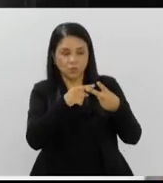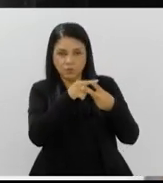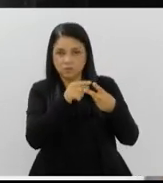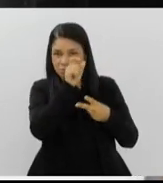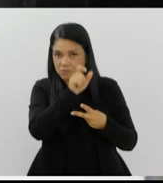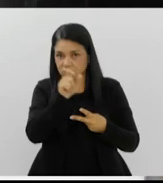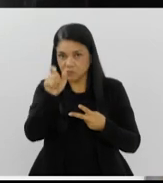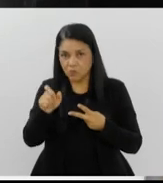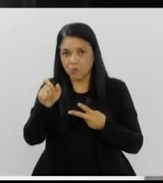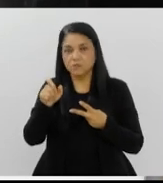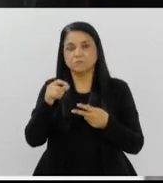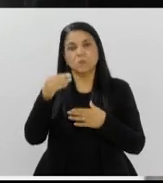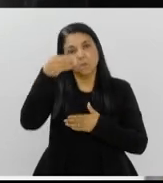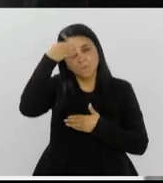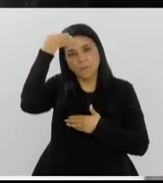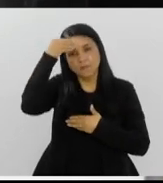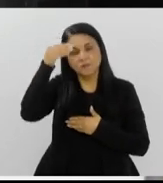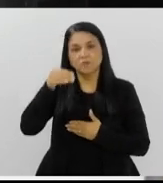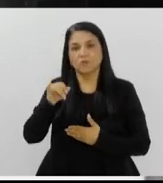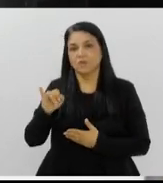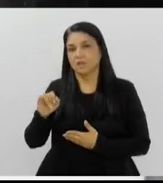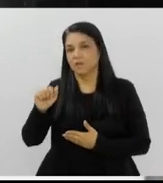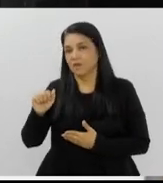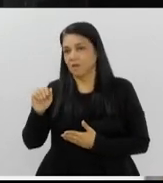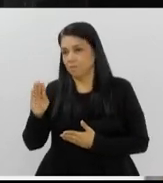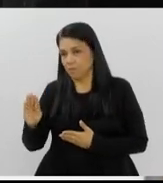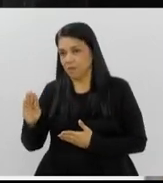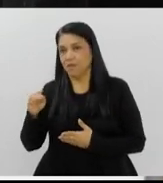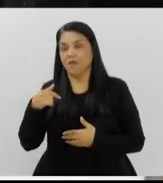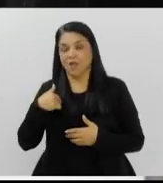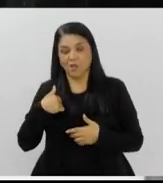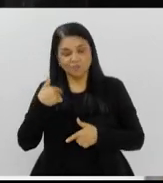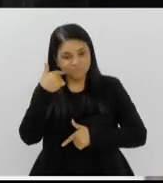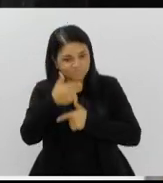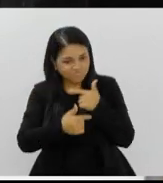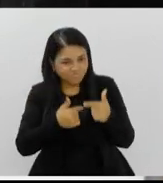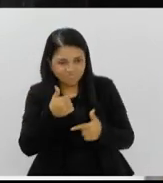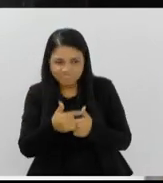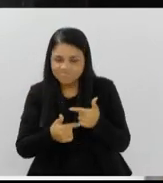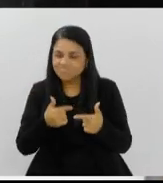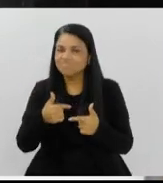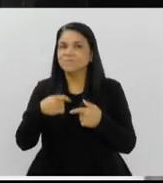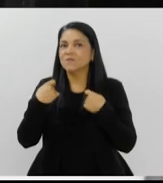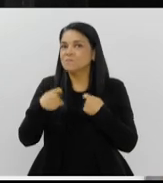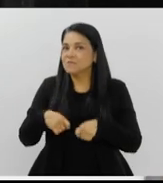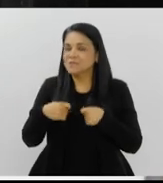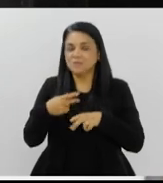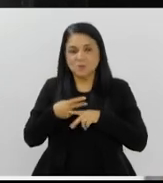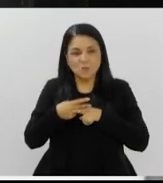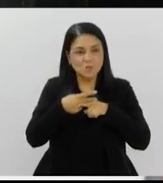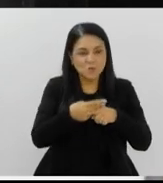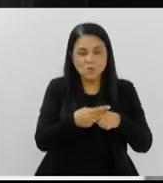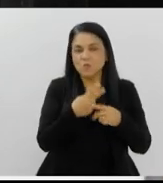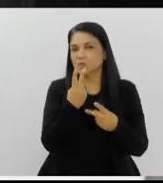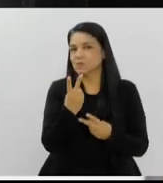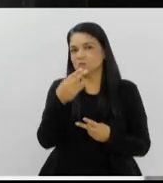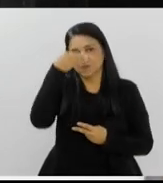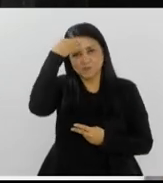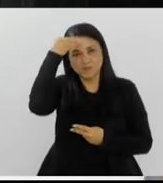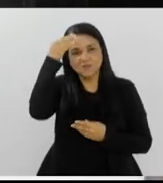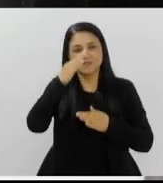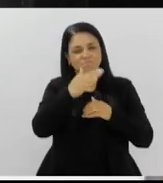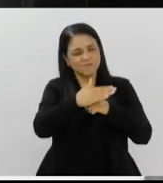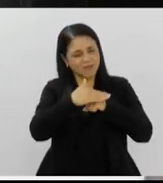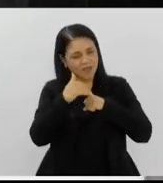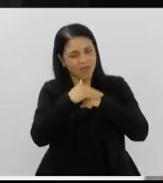AB, e que todas as vezes que eu estou literalmente no perrengue ou na necessidade, eu busco, e eles com todo carinho me